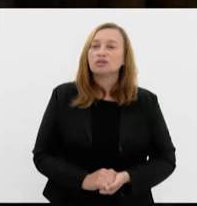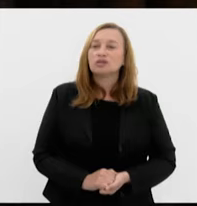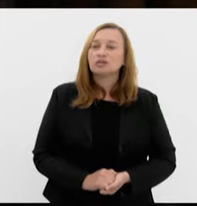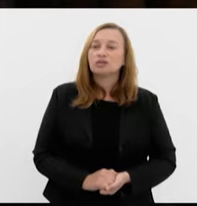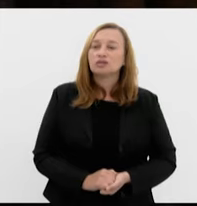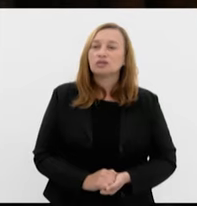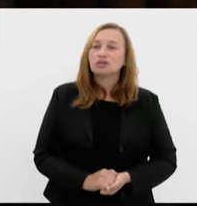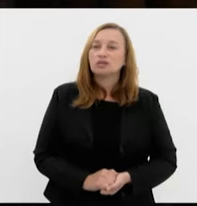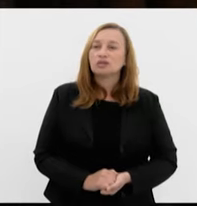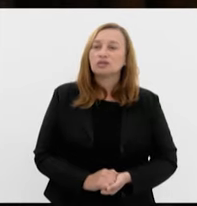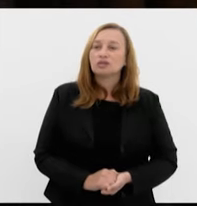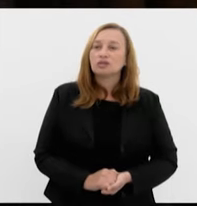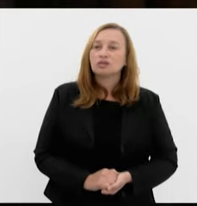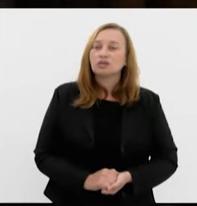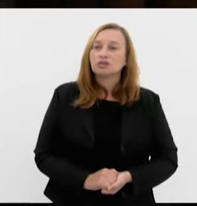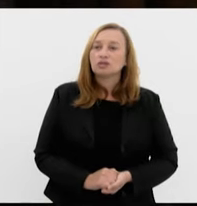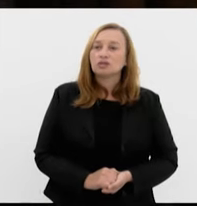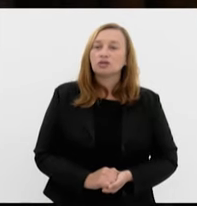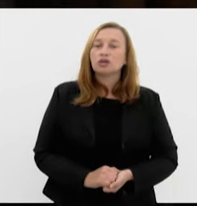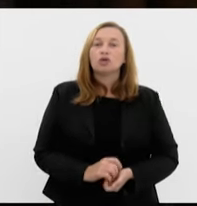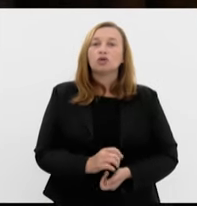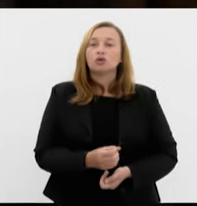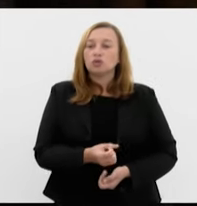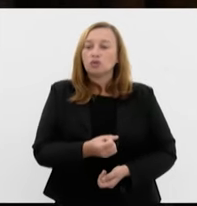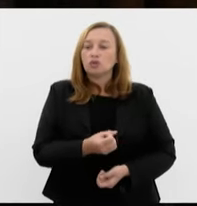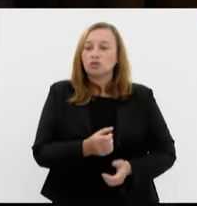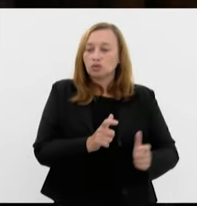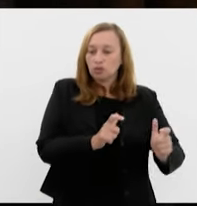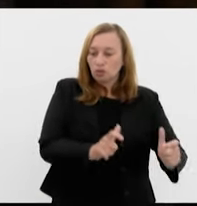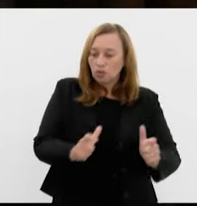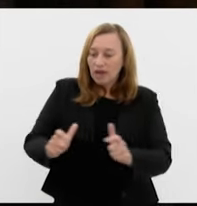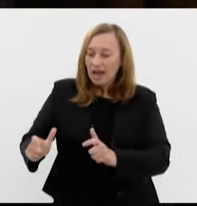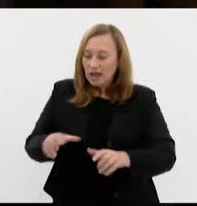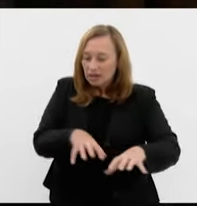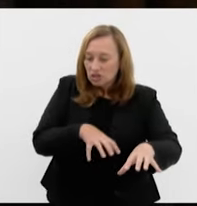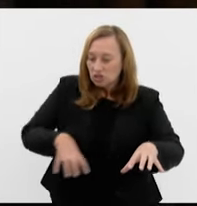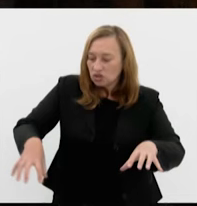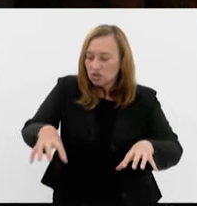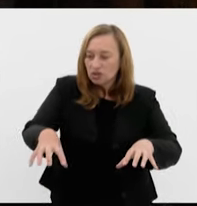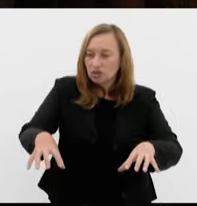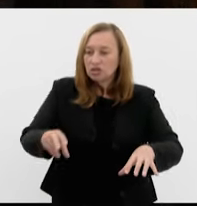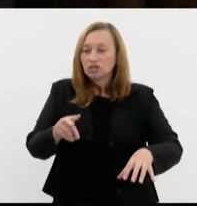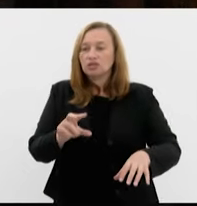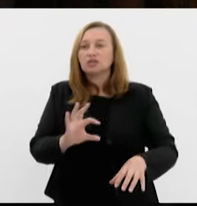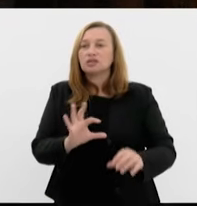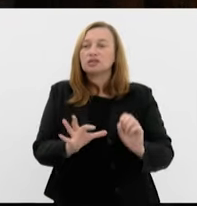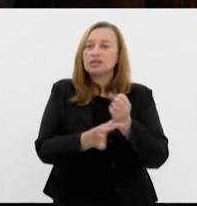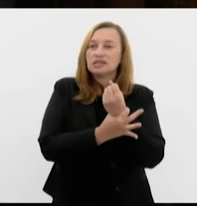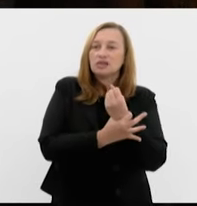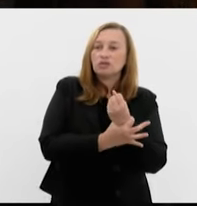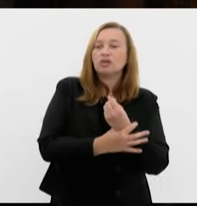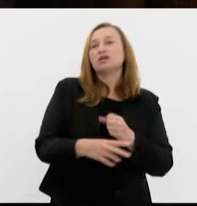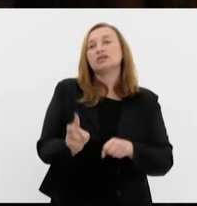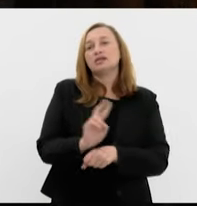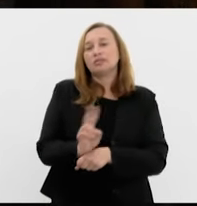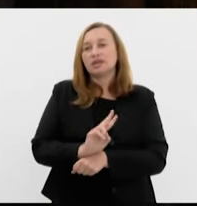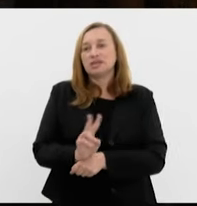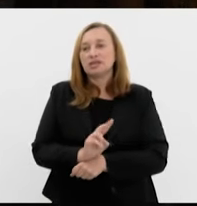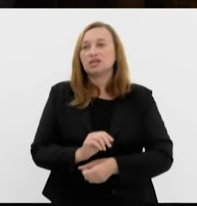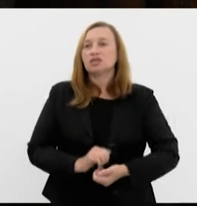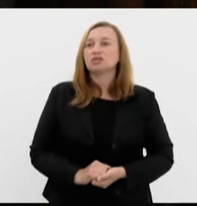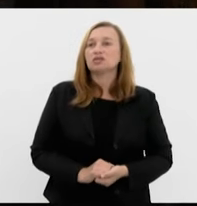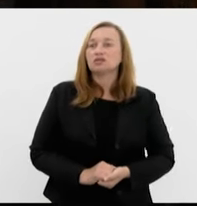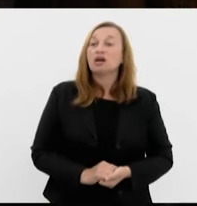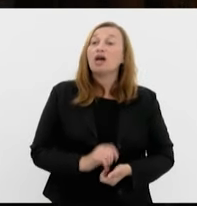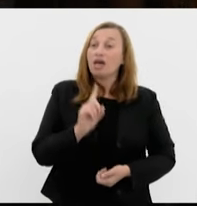de bases operacionais do programa segurança presente a área de abrangência do programa segurança presente e que Sem dúvida nenhuma